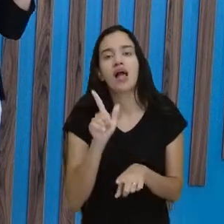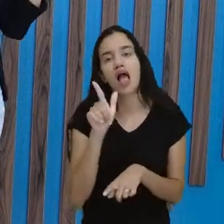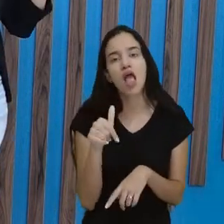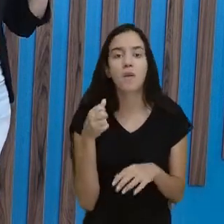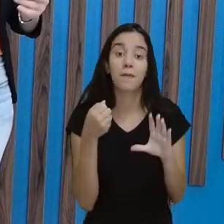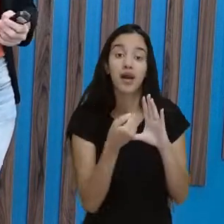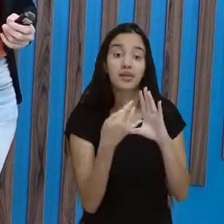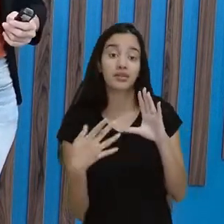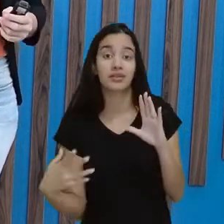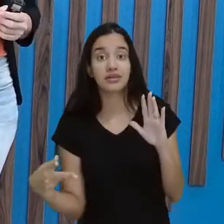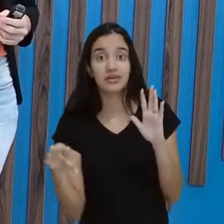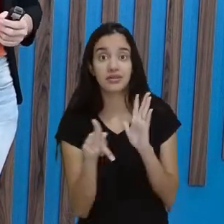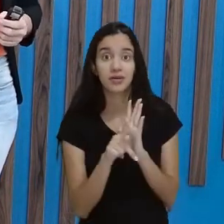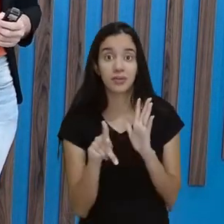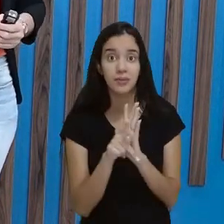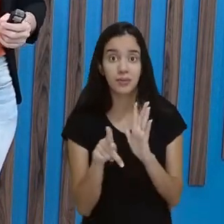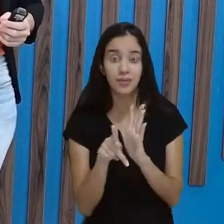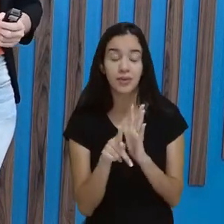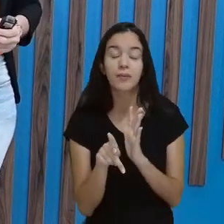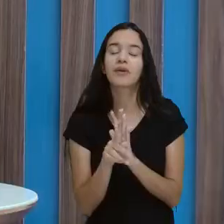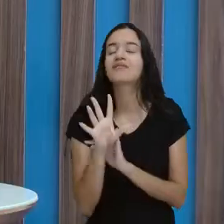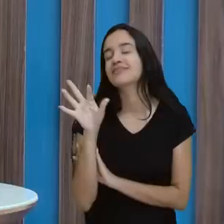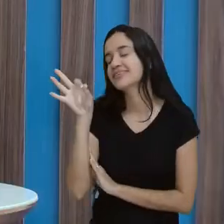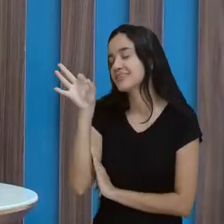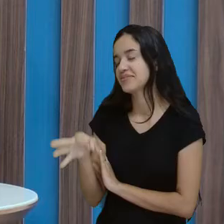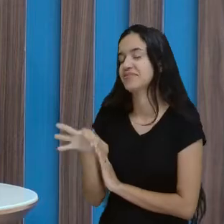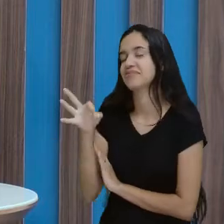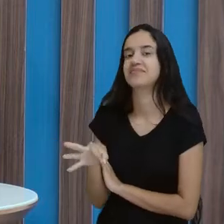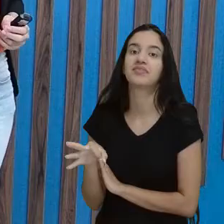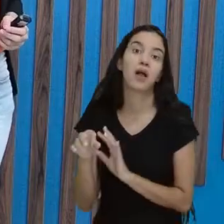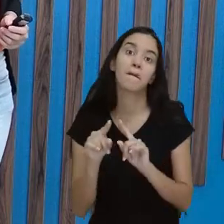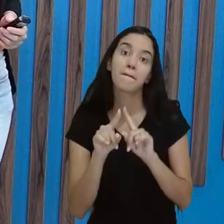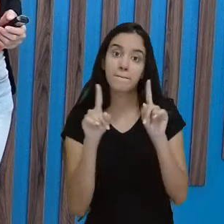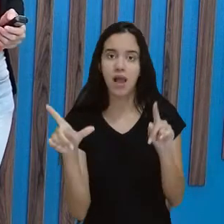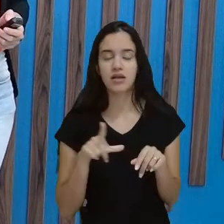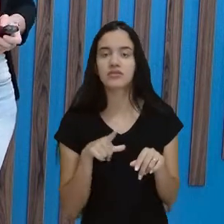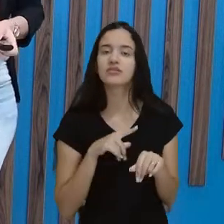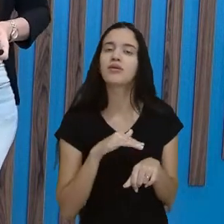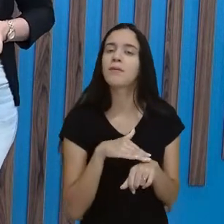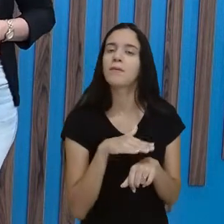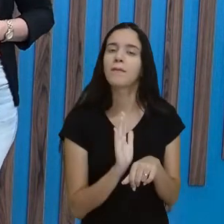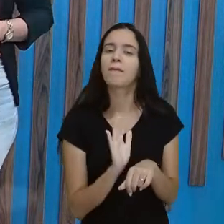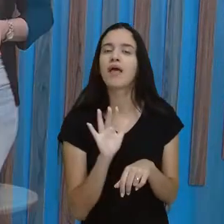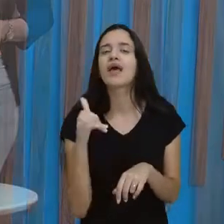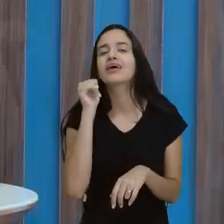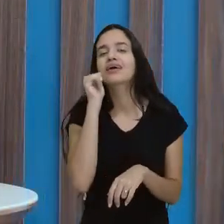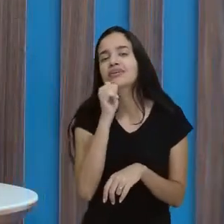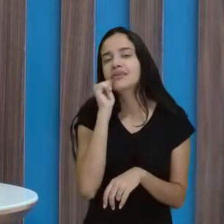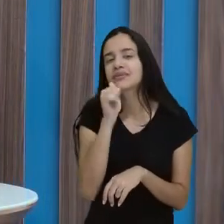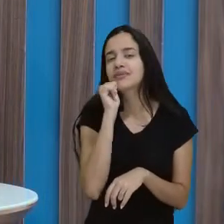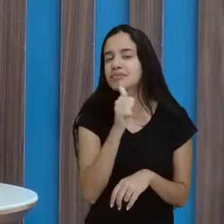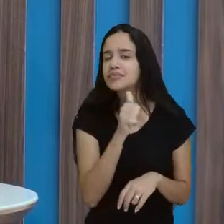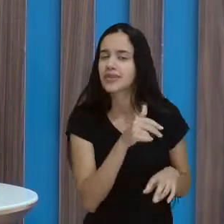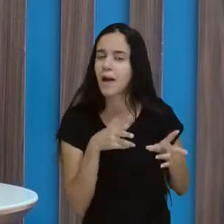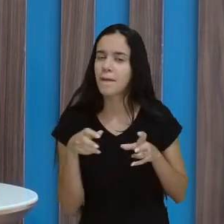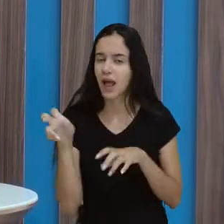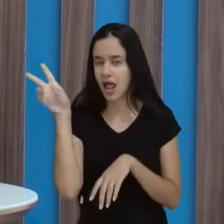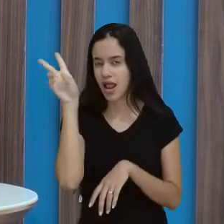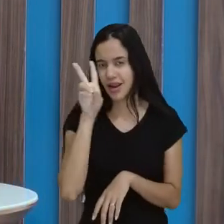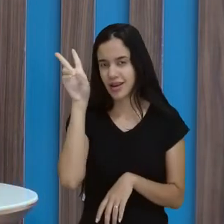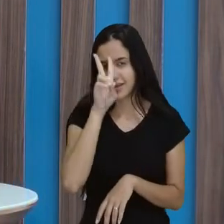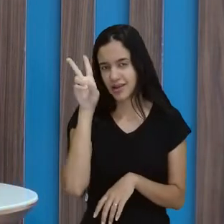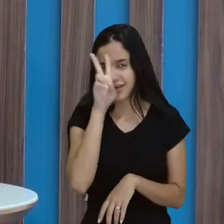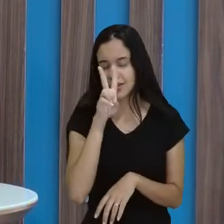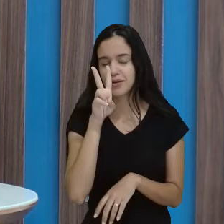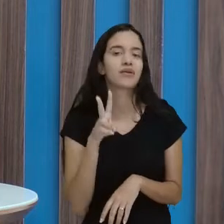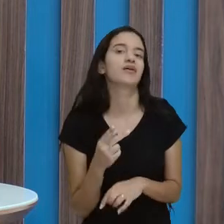uma característica entre eles, professora Kátia. Isso. Você acertou, mas tem mais. Será que as meninas vão aí Será? lembrar? Porque